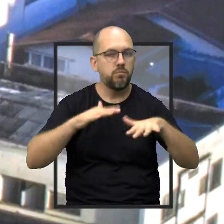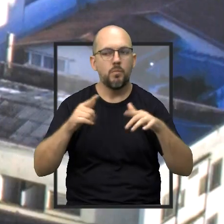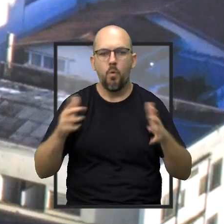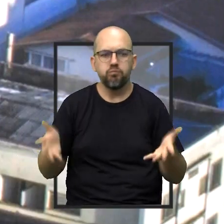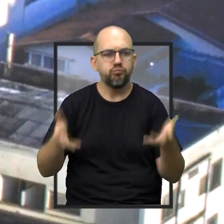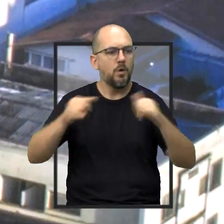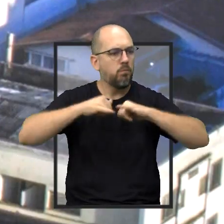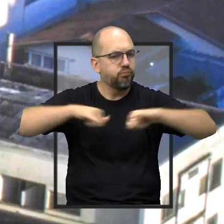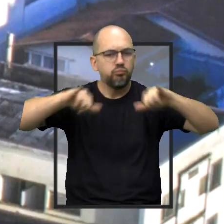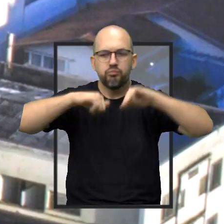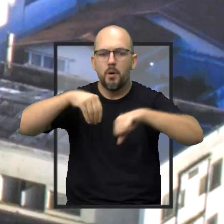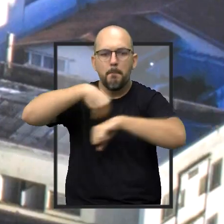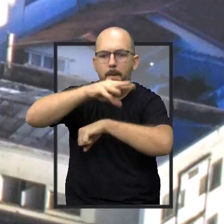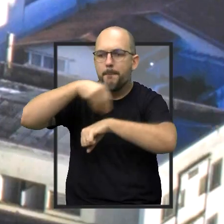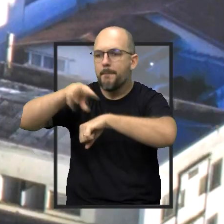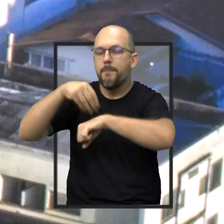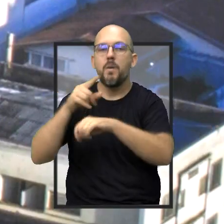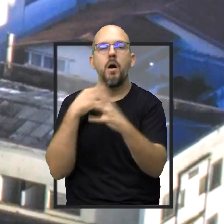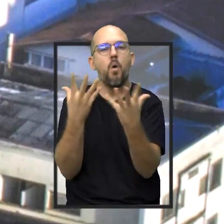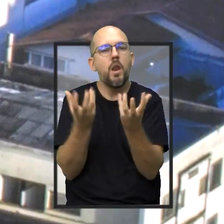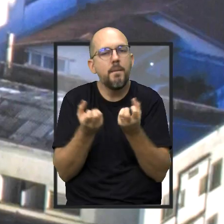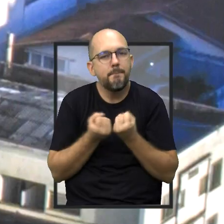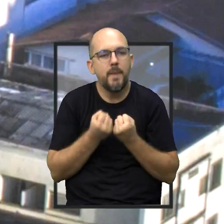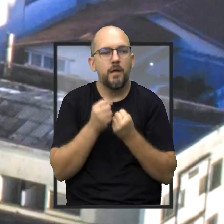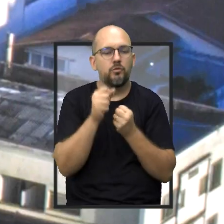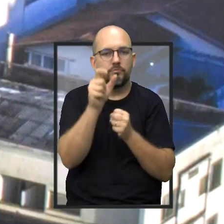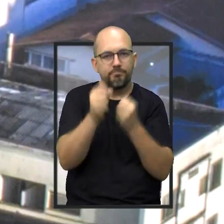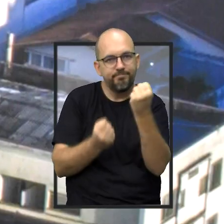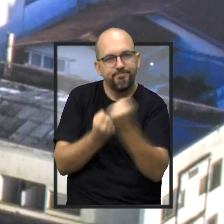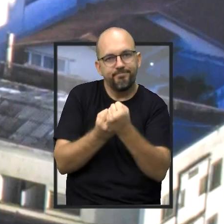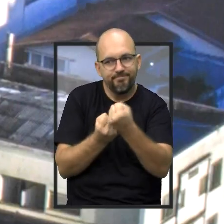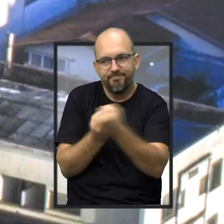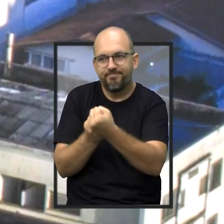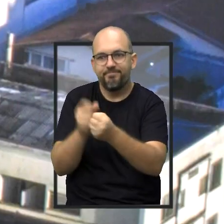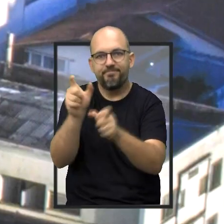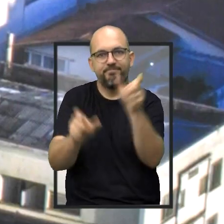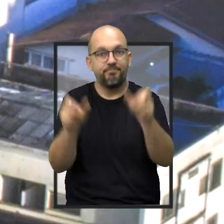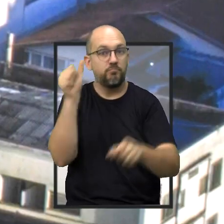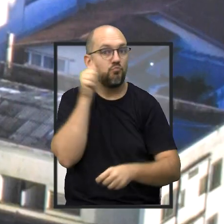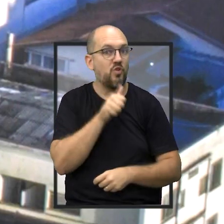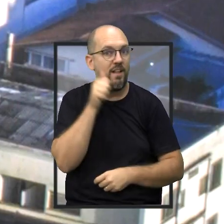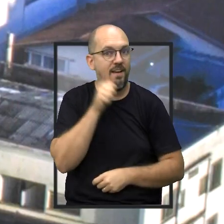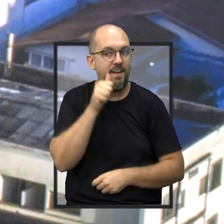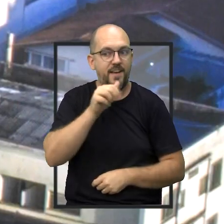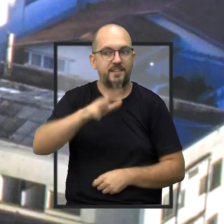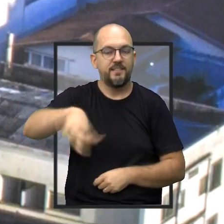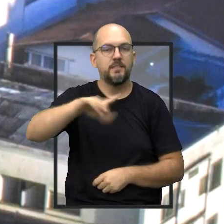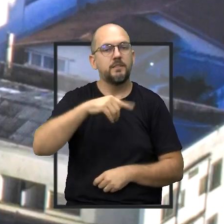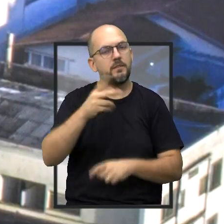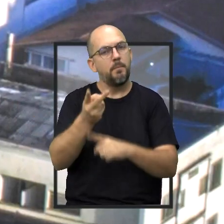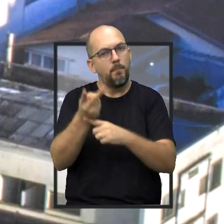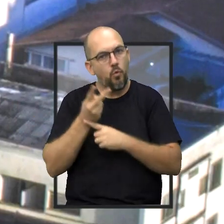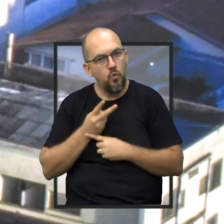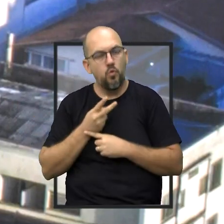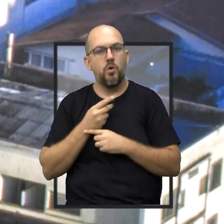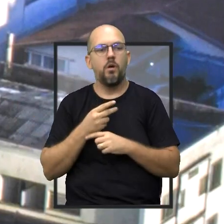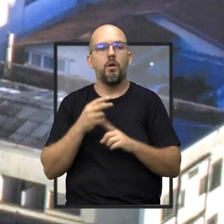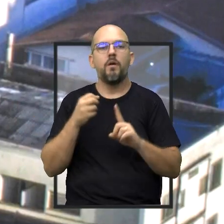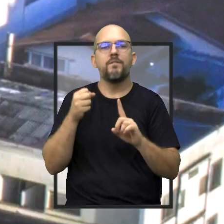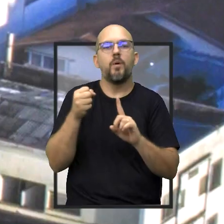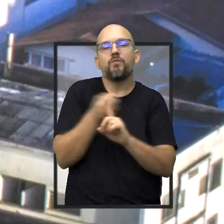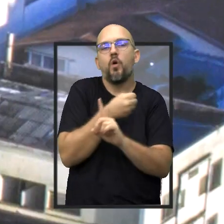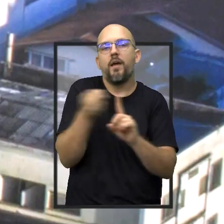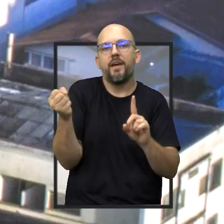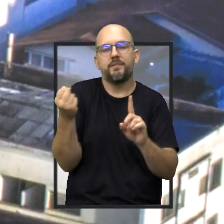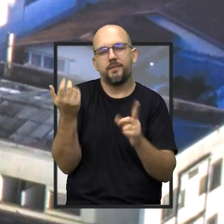movimentos, levando a informação, dando esse acolhimento, esse apoio para essas mulheres que nos procuram, vítimas